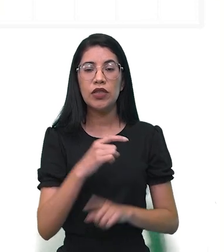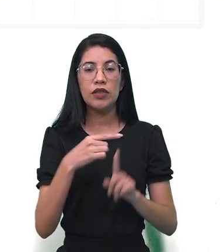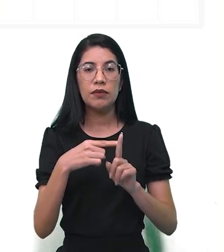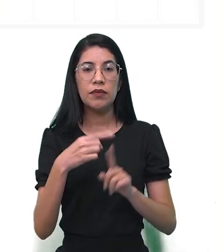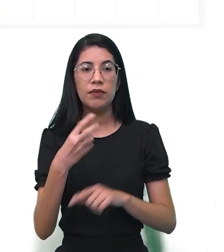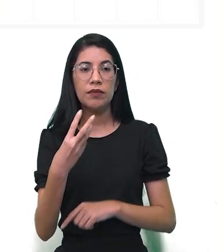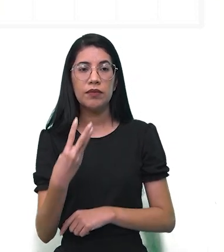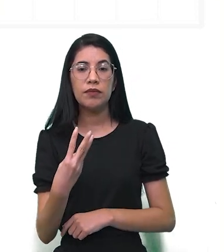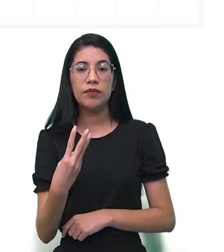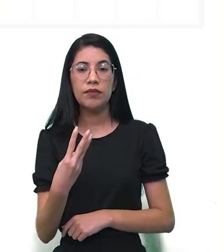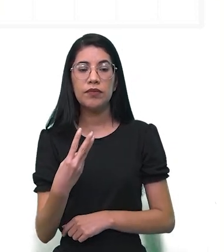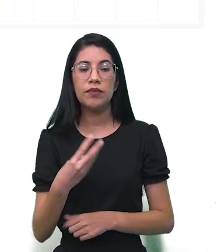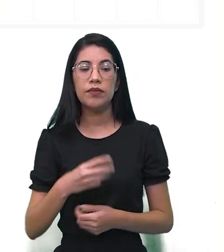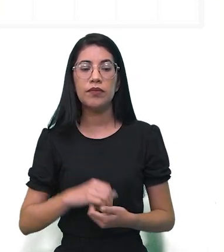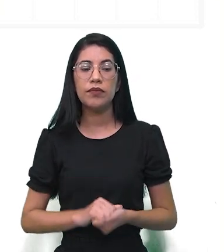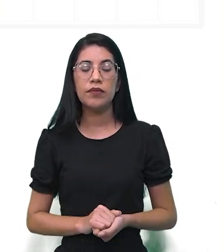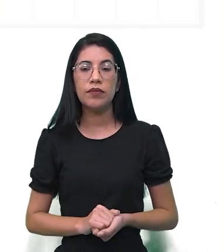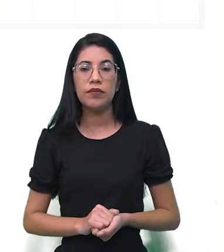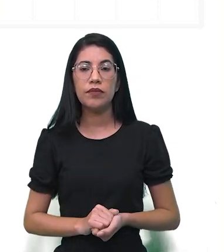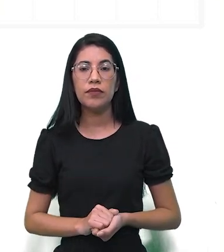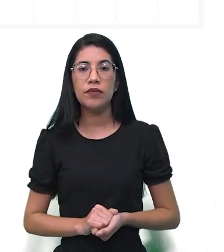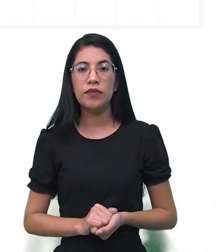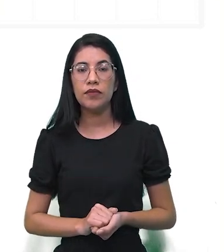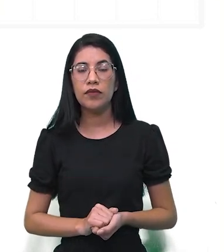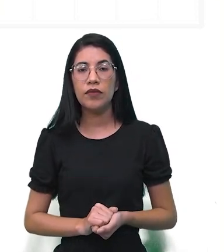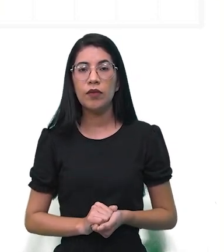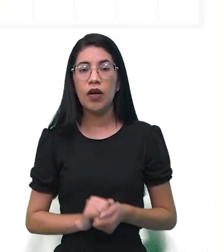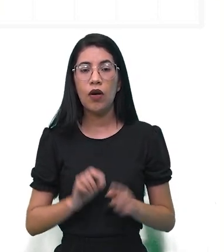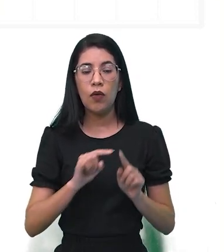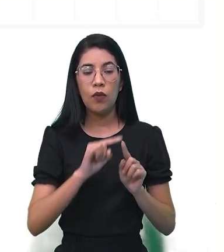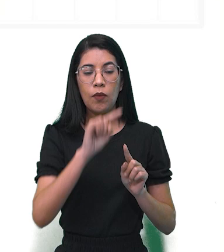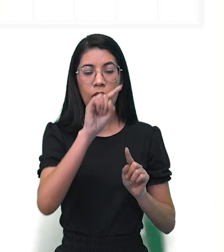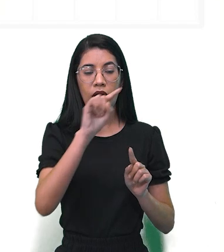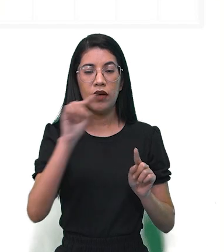3 de lado.